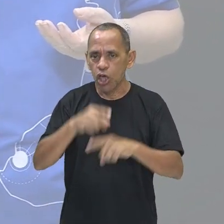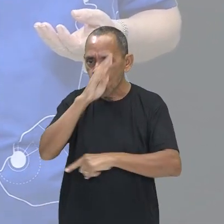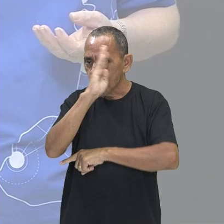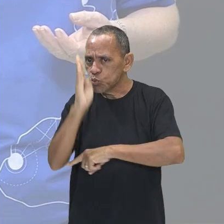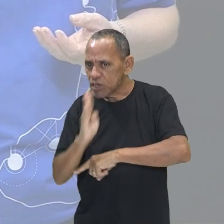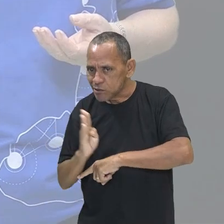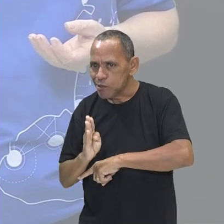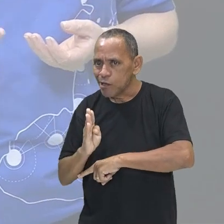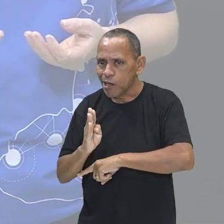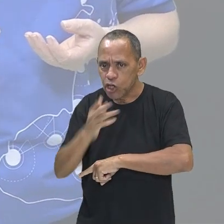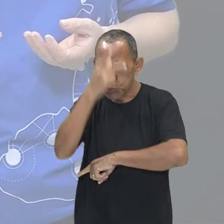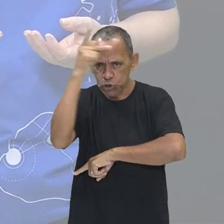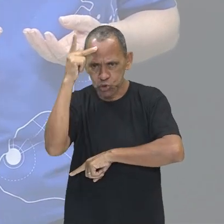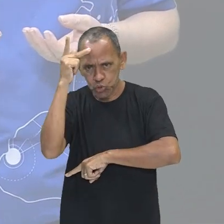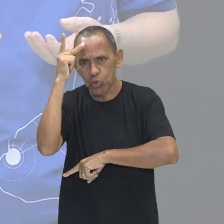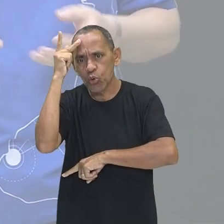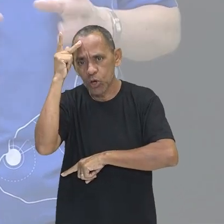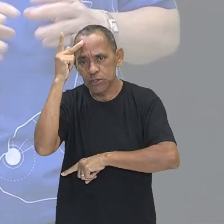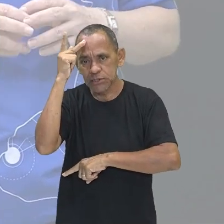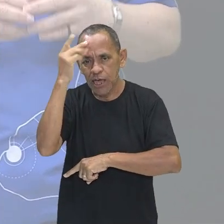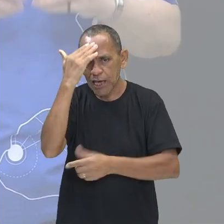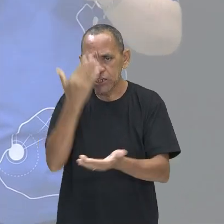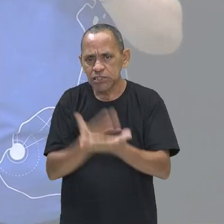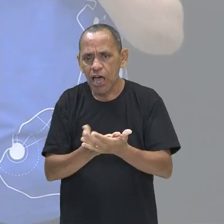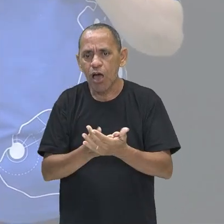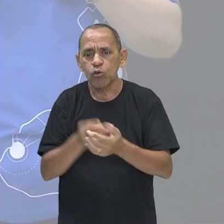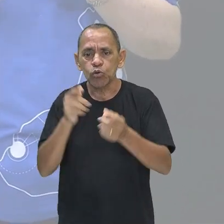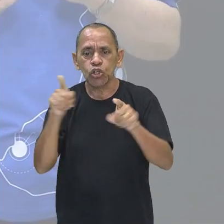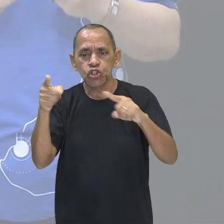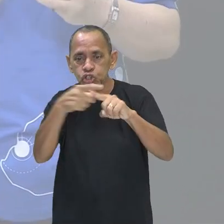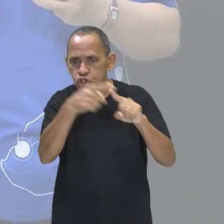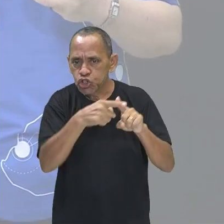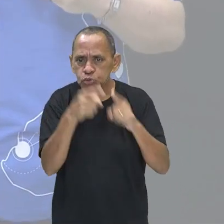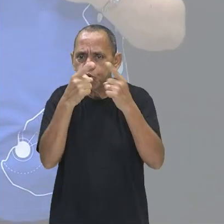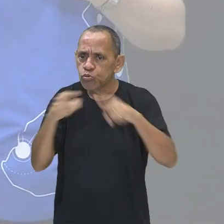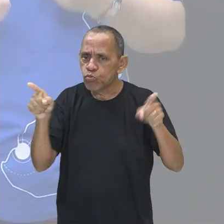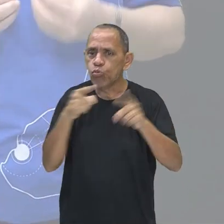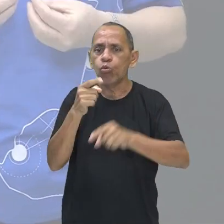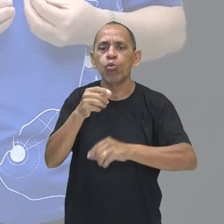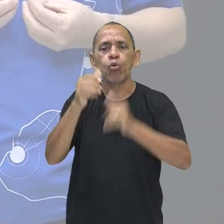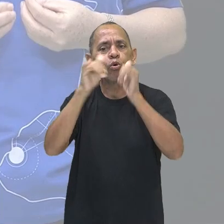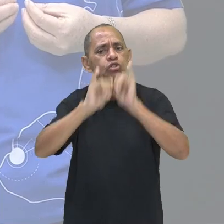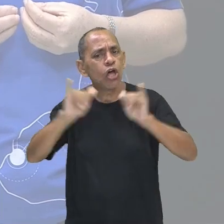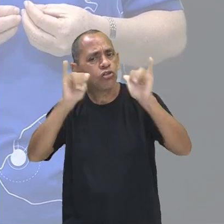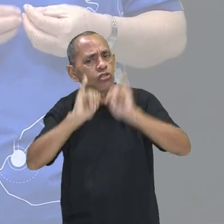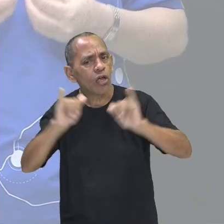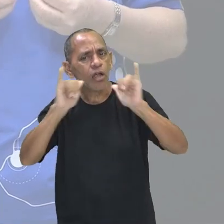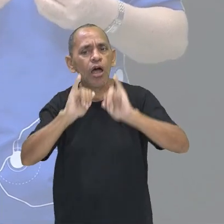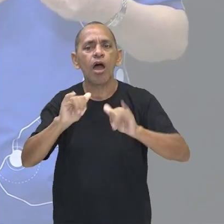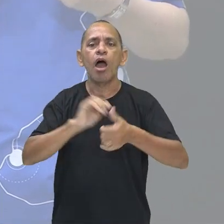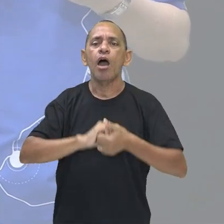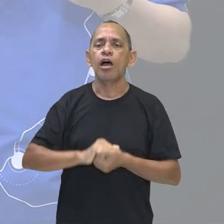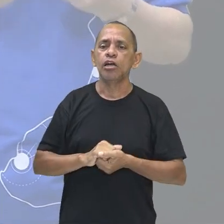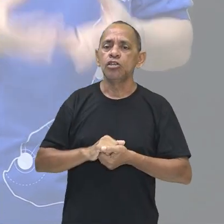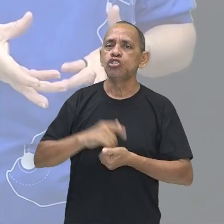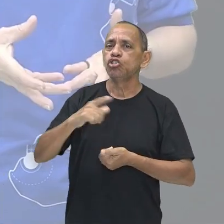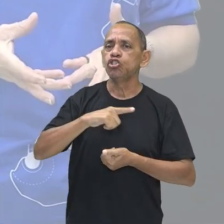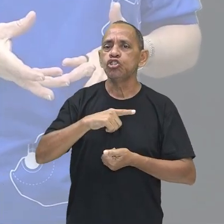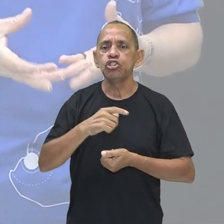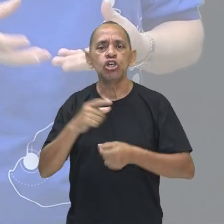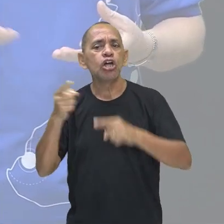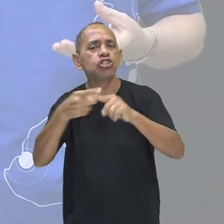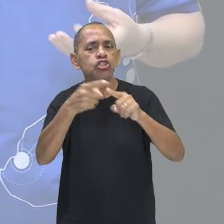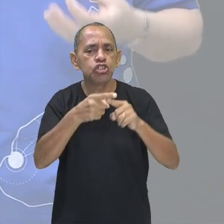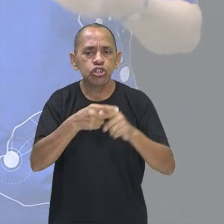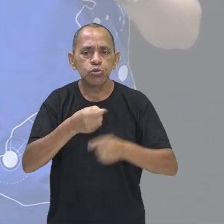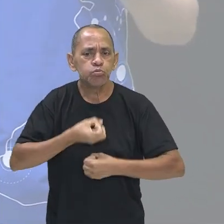até declamadas. Tá? Então, essa era uma das características desse movimento musical denominado Bossa